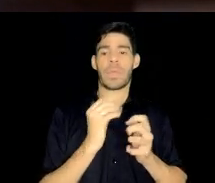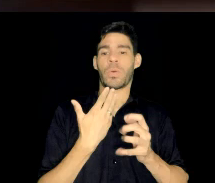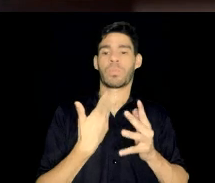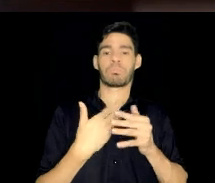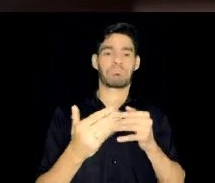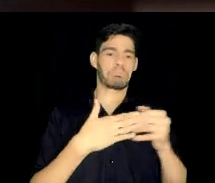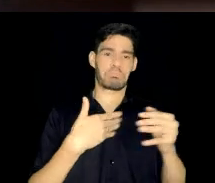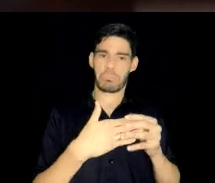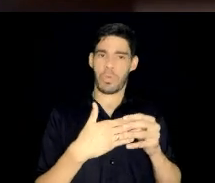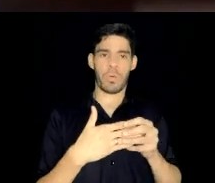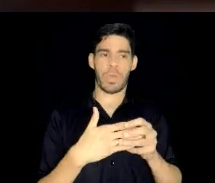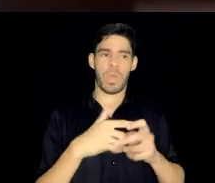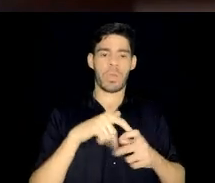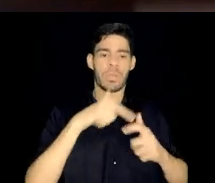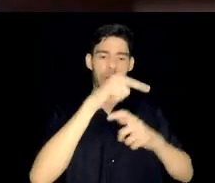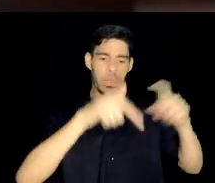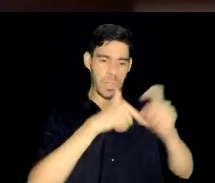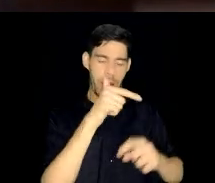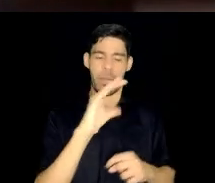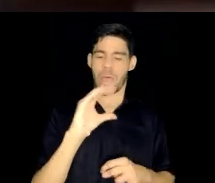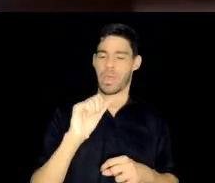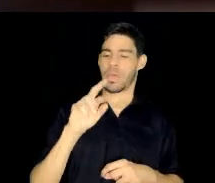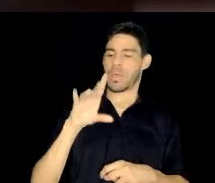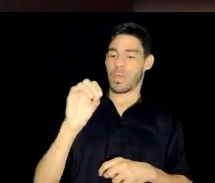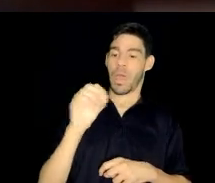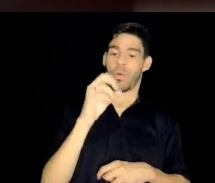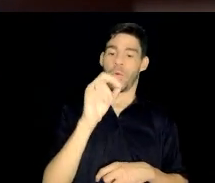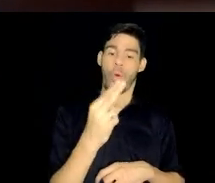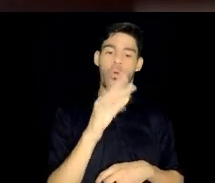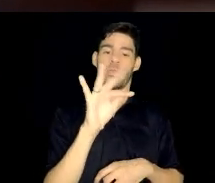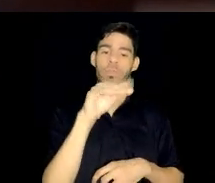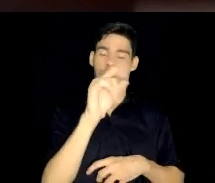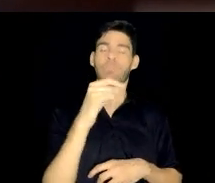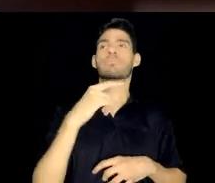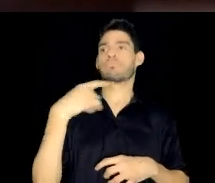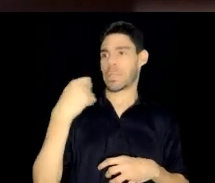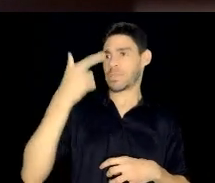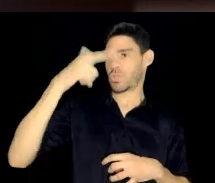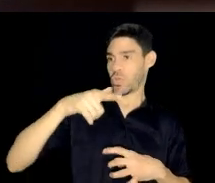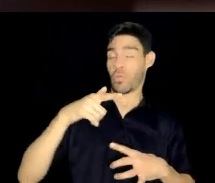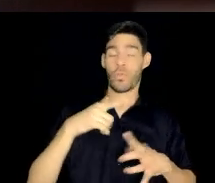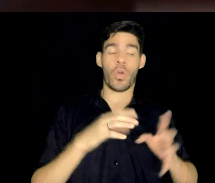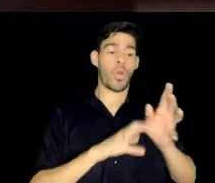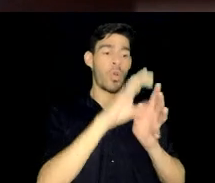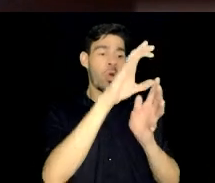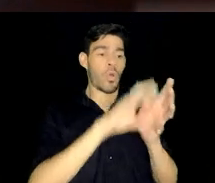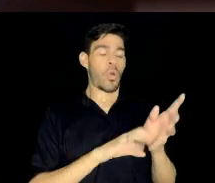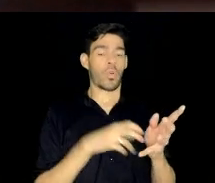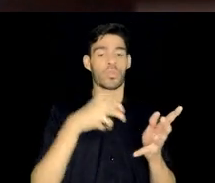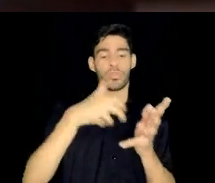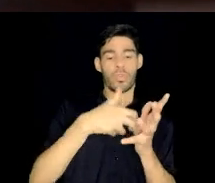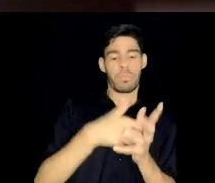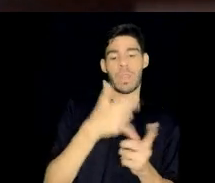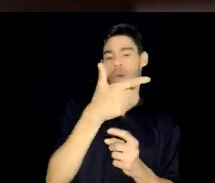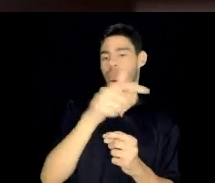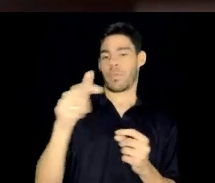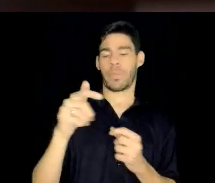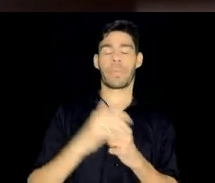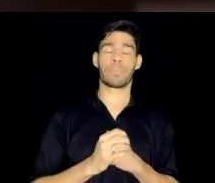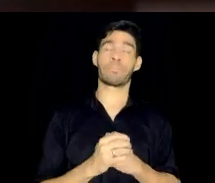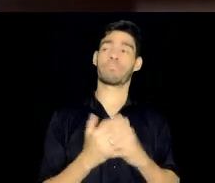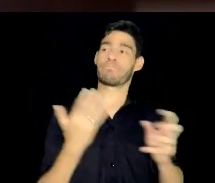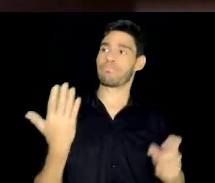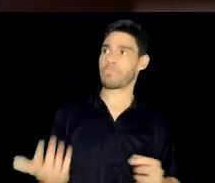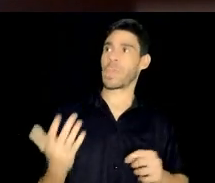um cargo ou função, exige reincidência. E no Código Penal, não. Então,